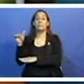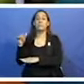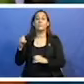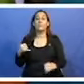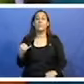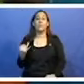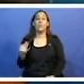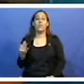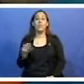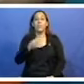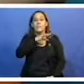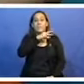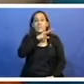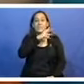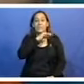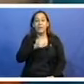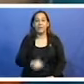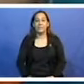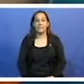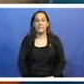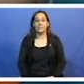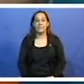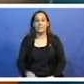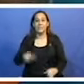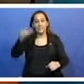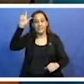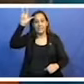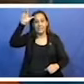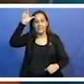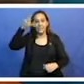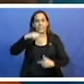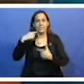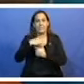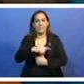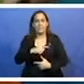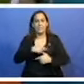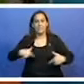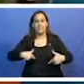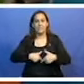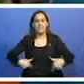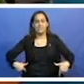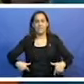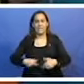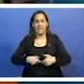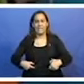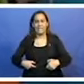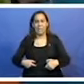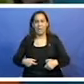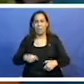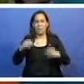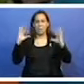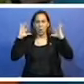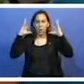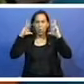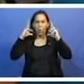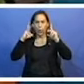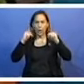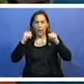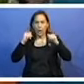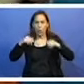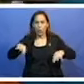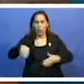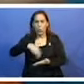animais da savana? A zebra será que estaria lá? Mas ela convidaria a zebra e um leão para um baile? Será que isso ia